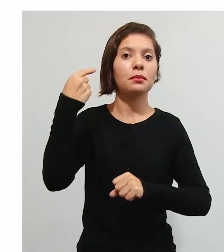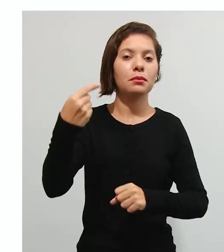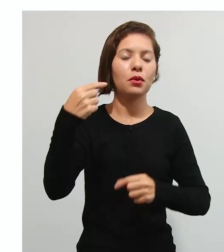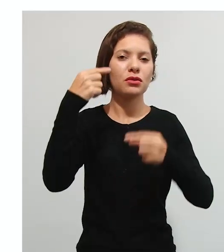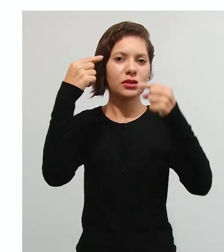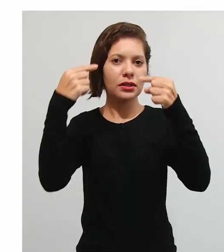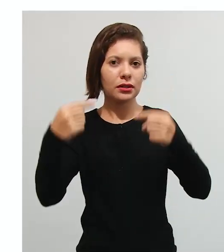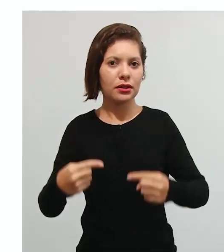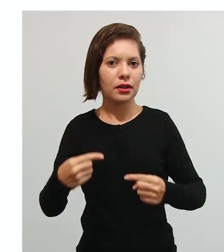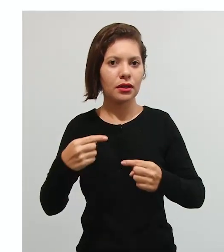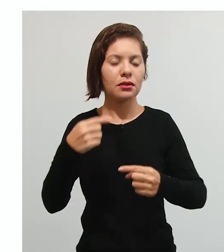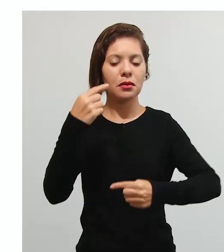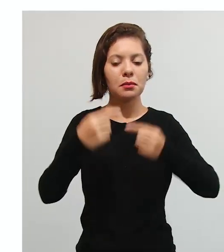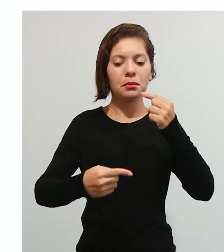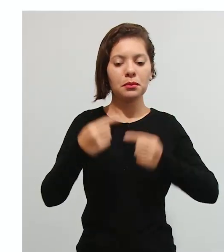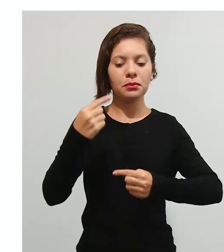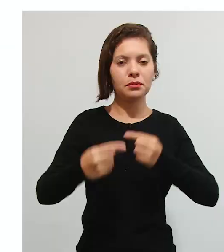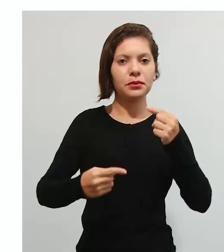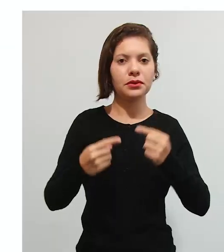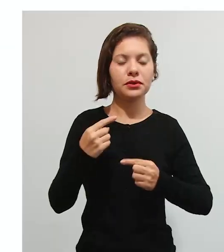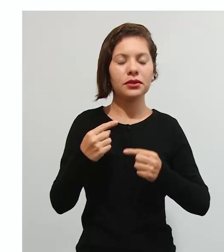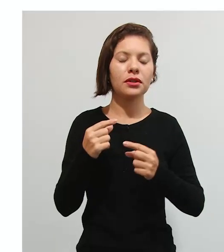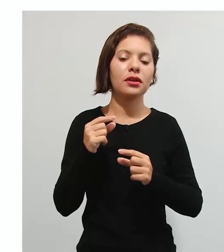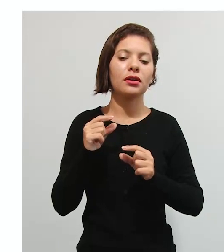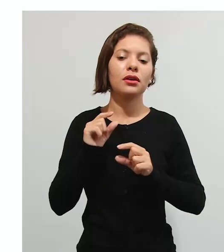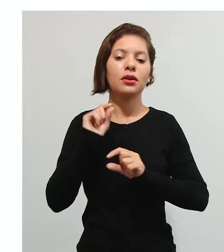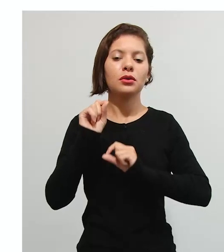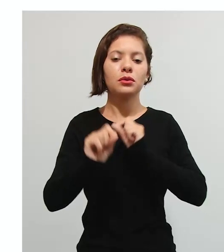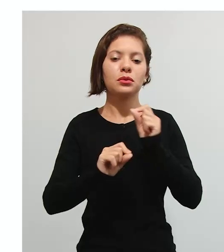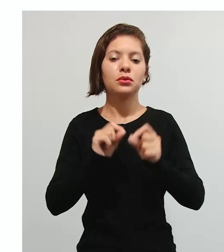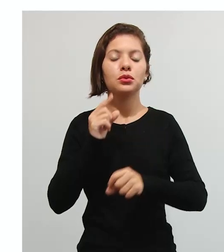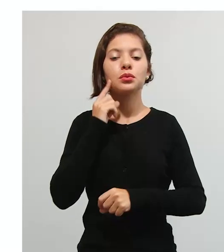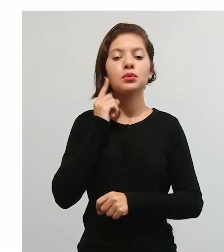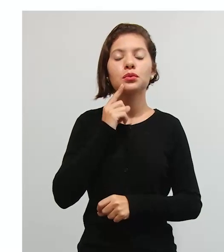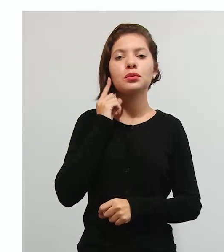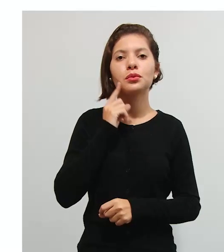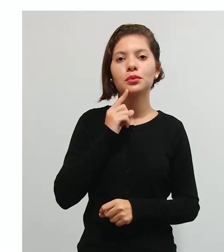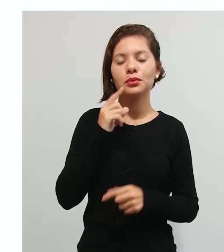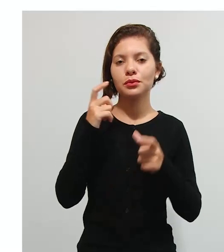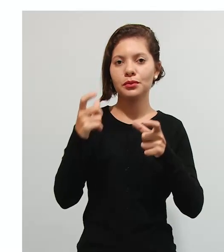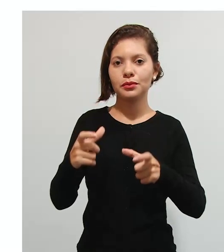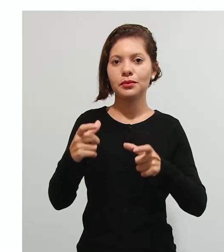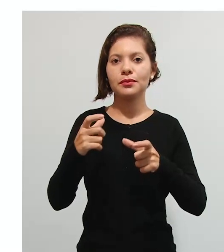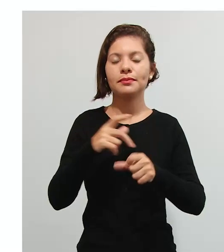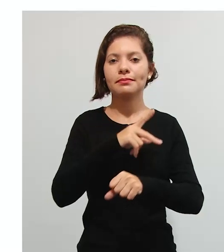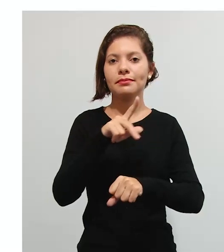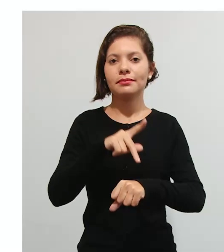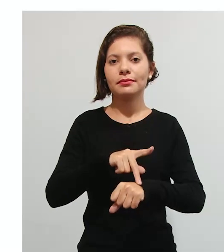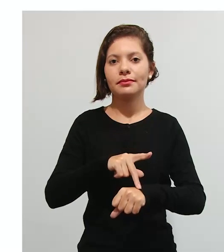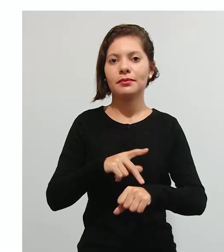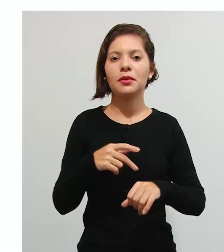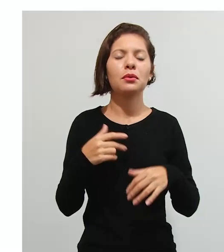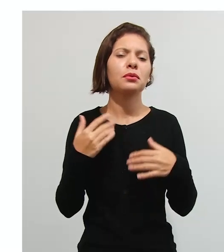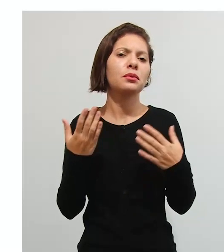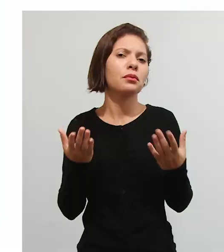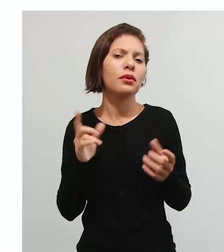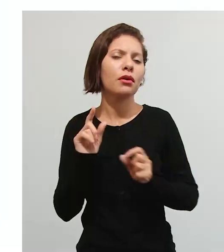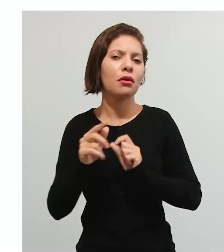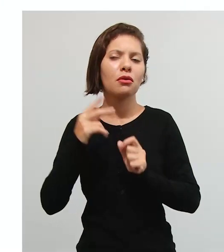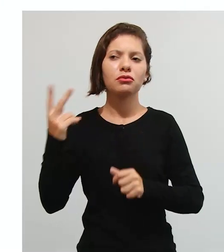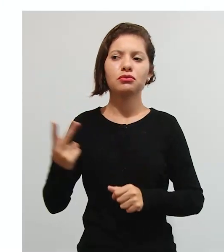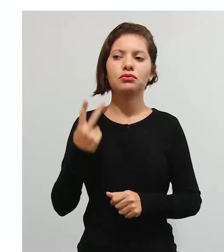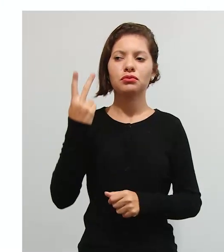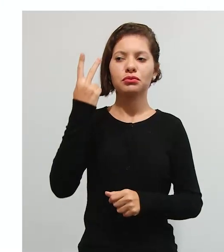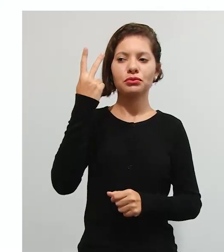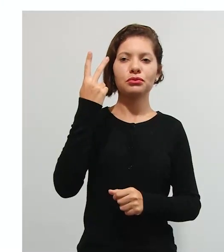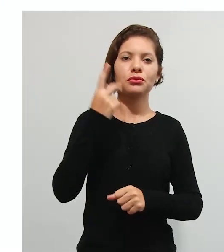a partir de uma política de expansão do domínio estadunidense. Mas quais são os